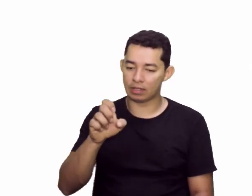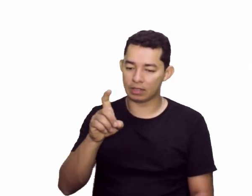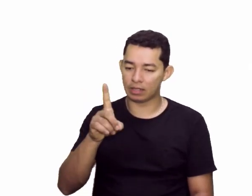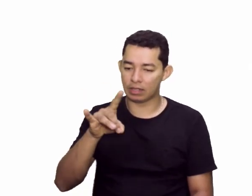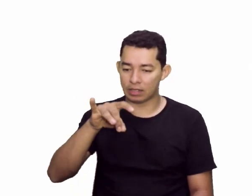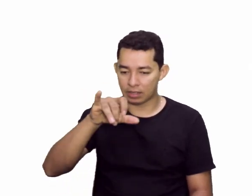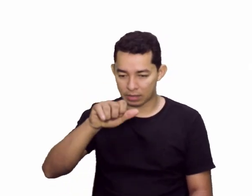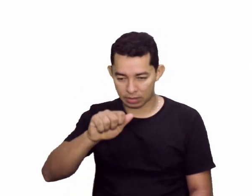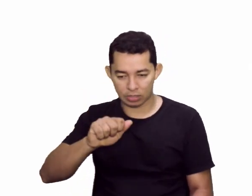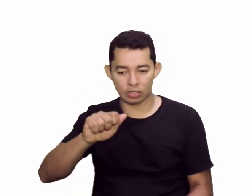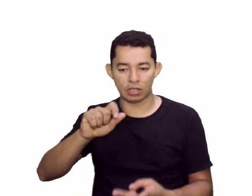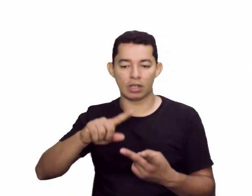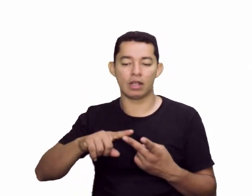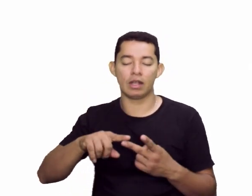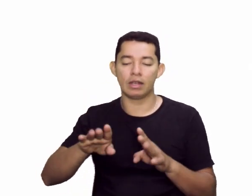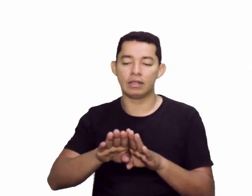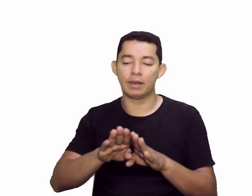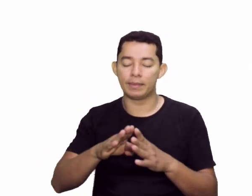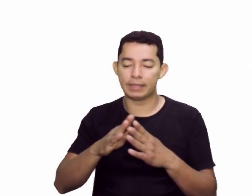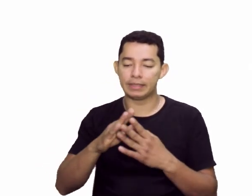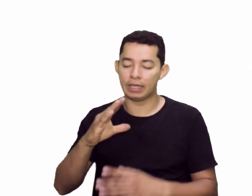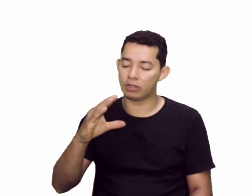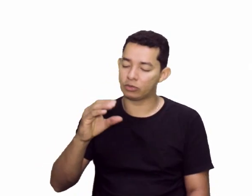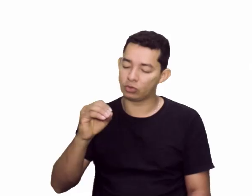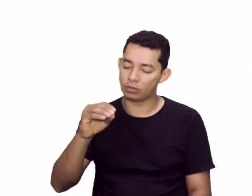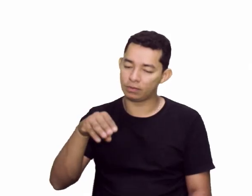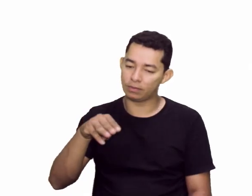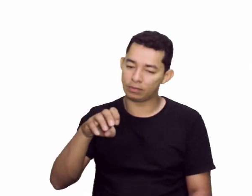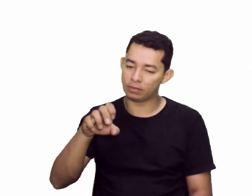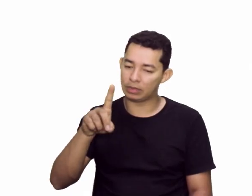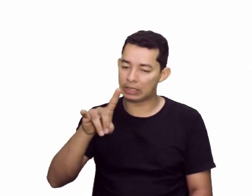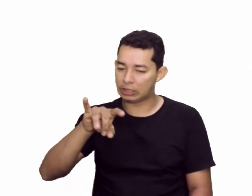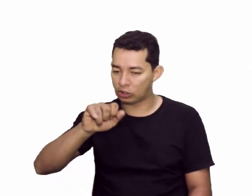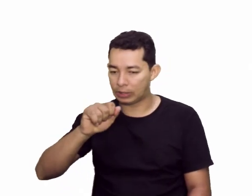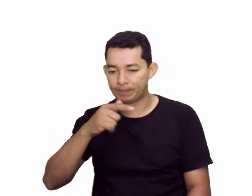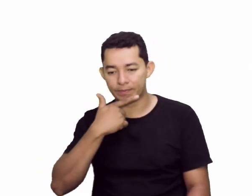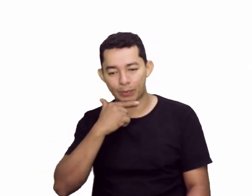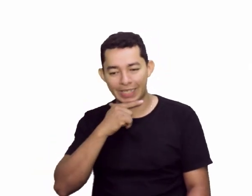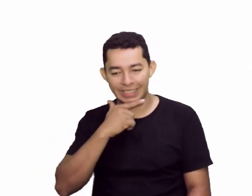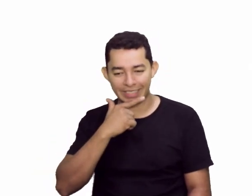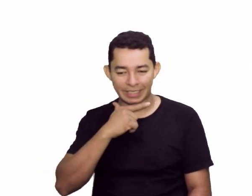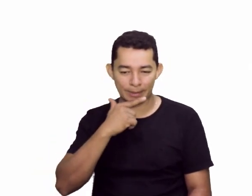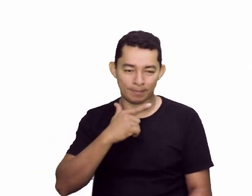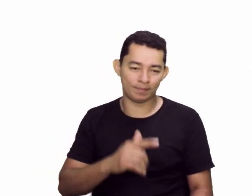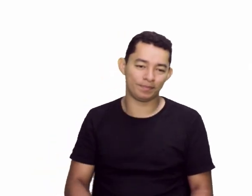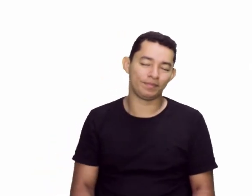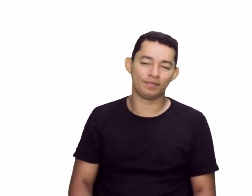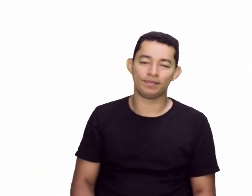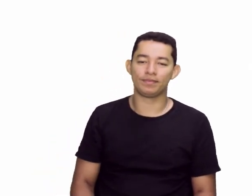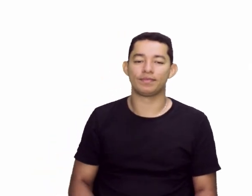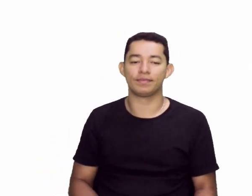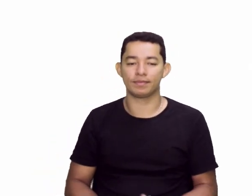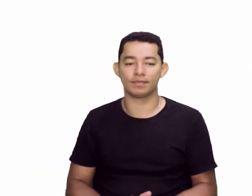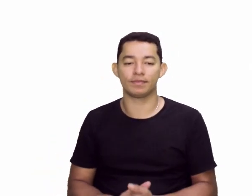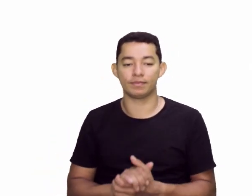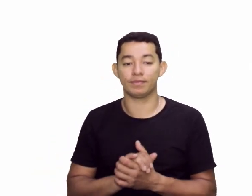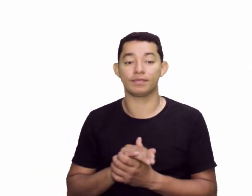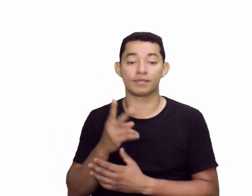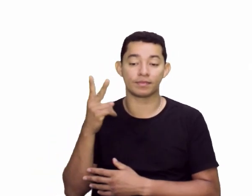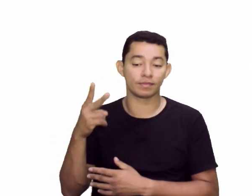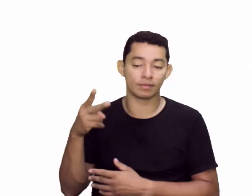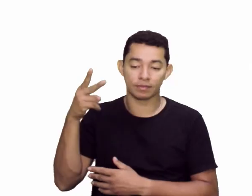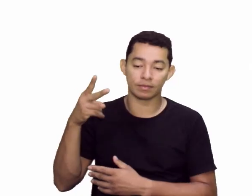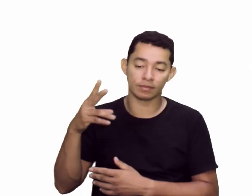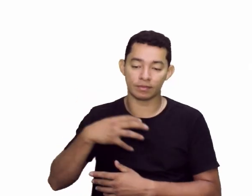a comédia, que é uma história a gente dá risada, porque são muitas situações engraçadas. Então, usando essas duas formas